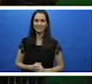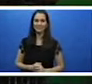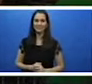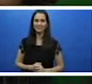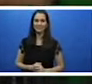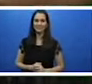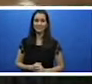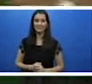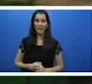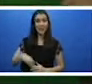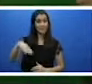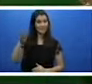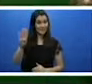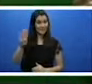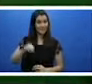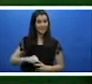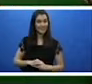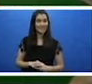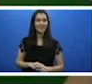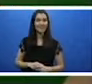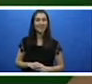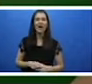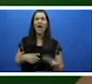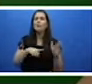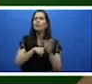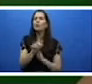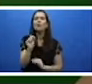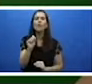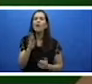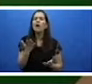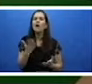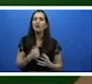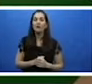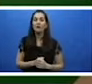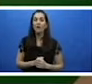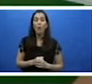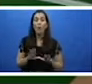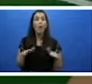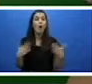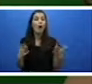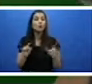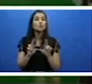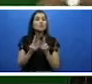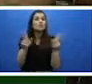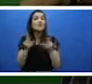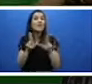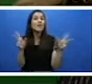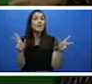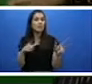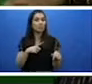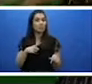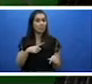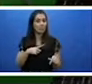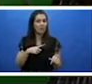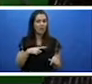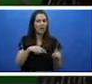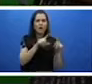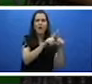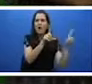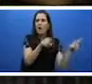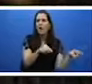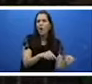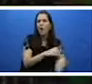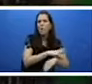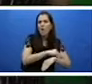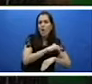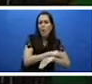B. Qual era a perguntinha? Que diferença ocorre na pelagem